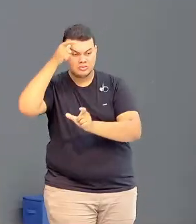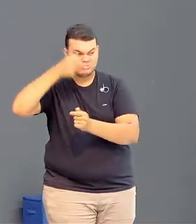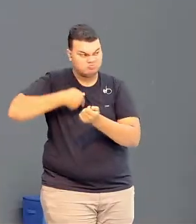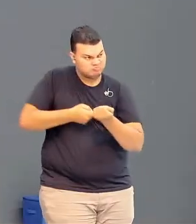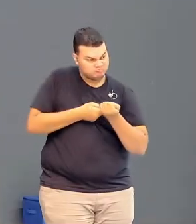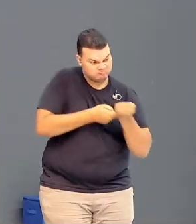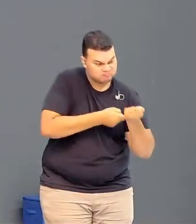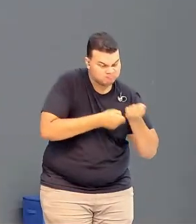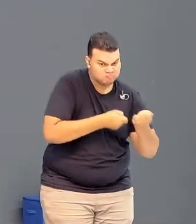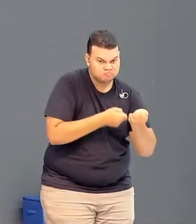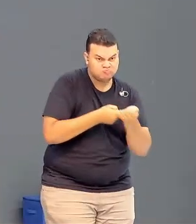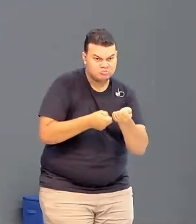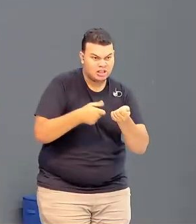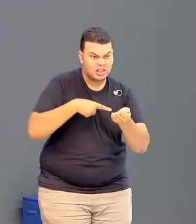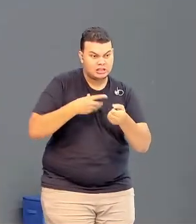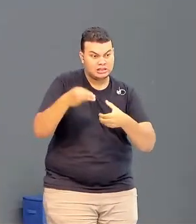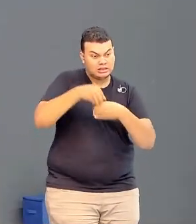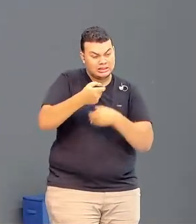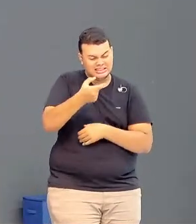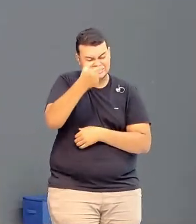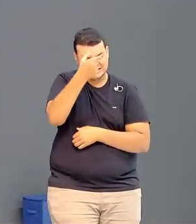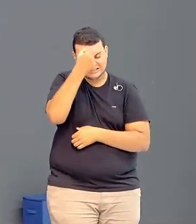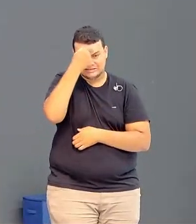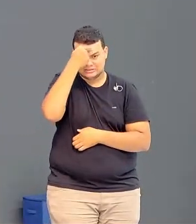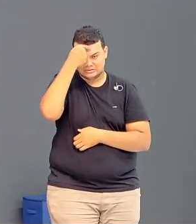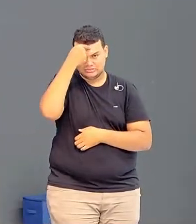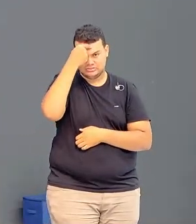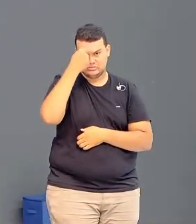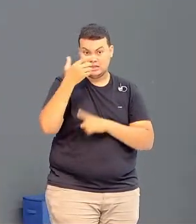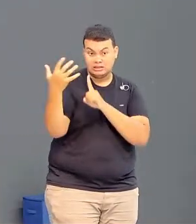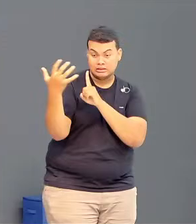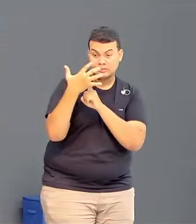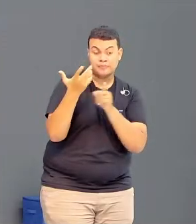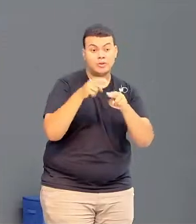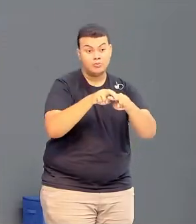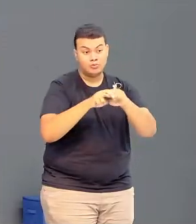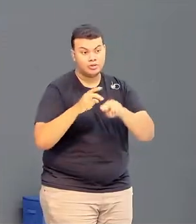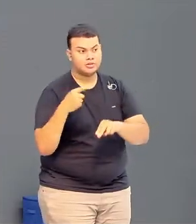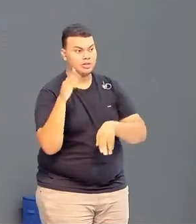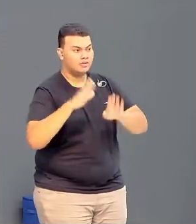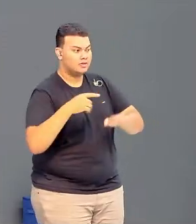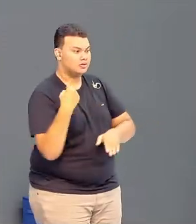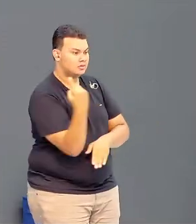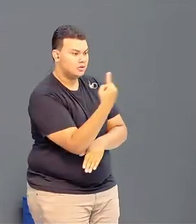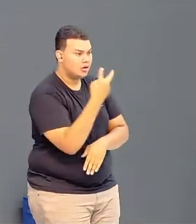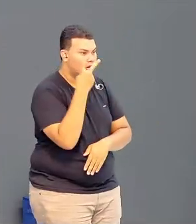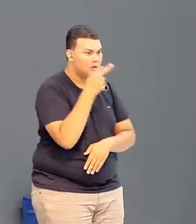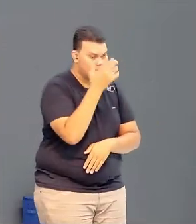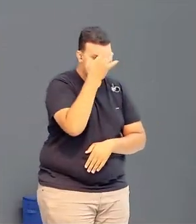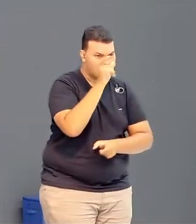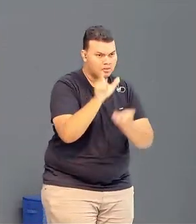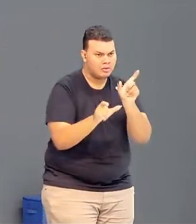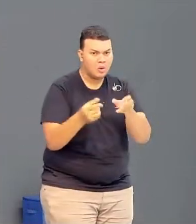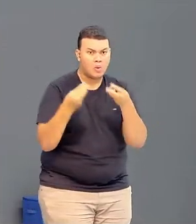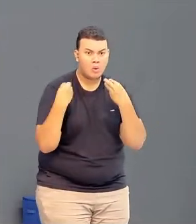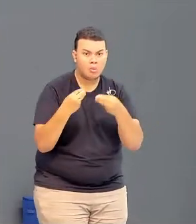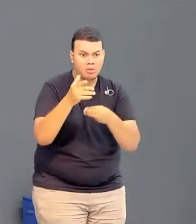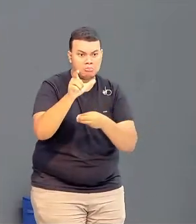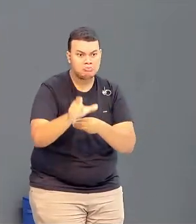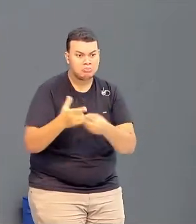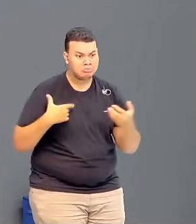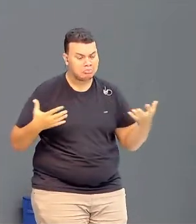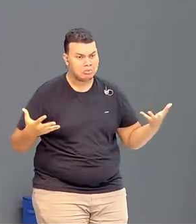com suas fortalezas na mente. Por isso que você olha para uma pessoa e você diz: meu Deus do céu, como essa pessoa é